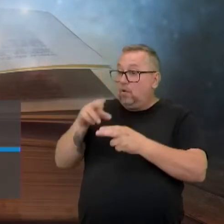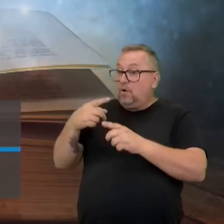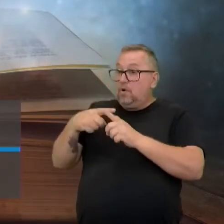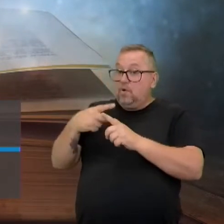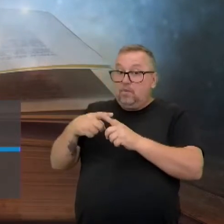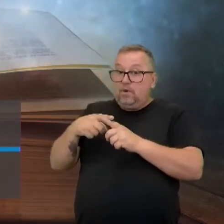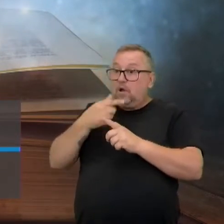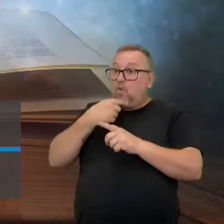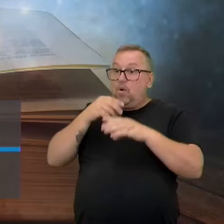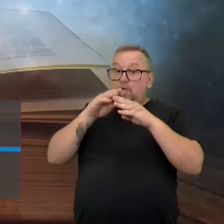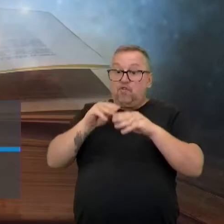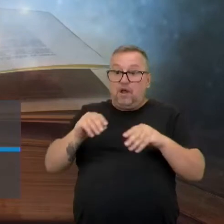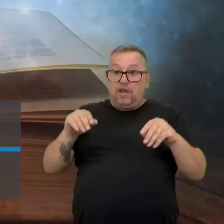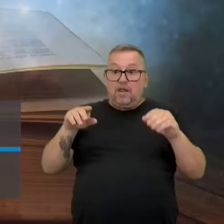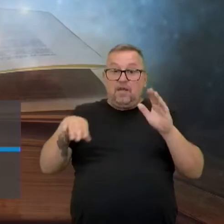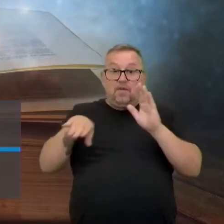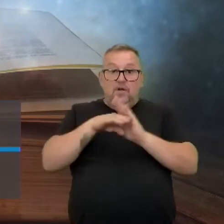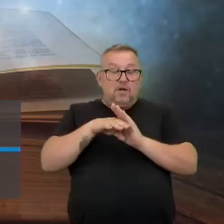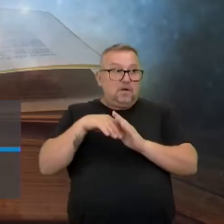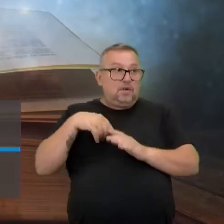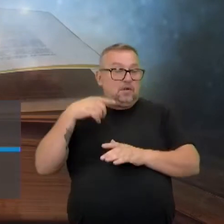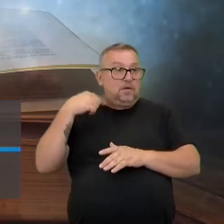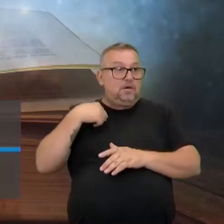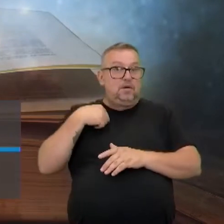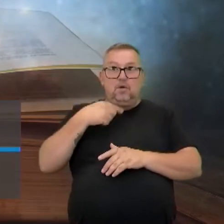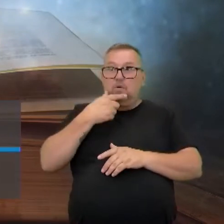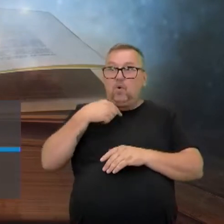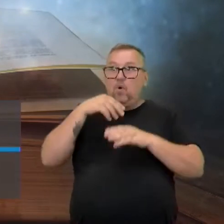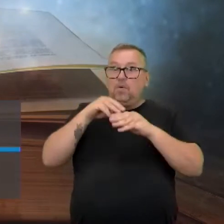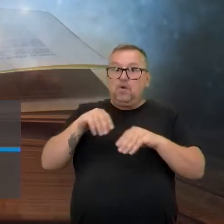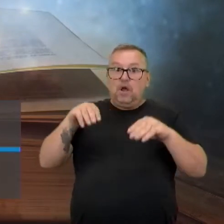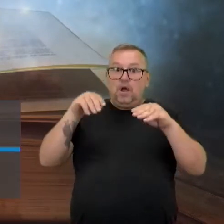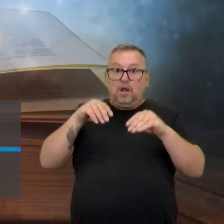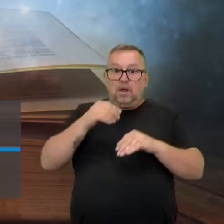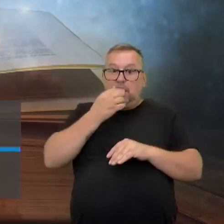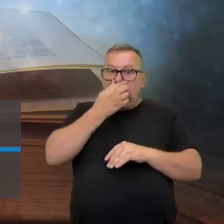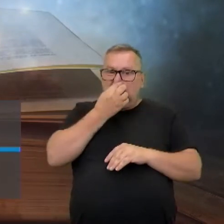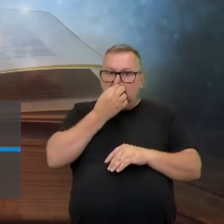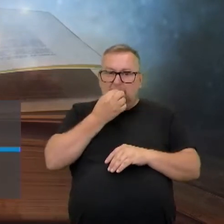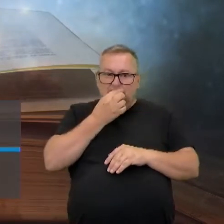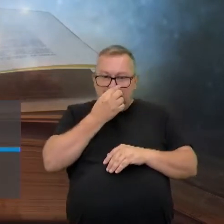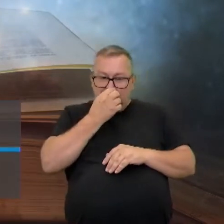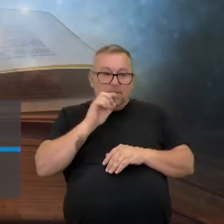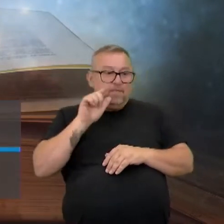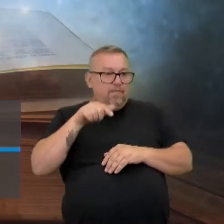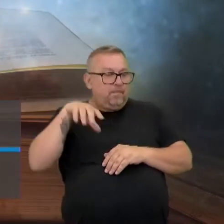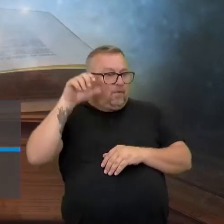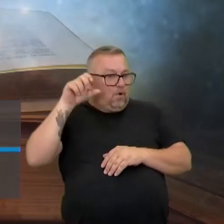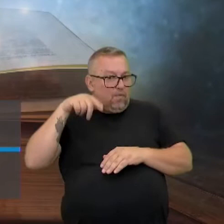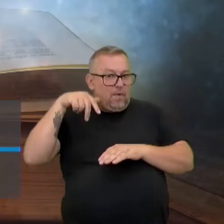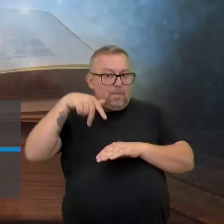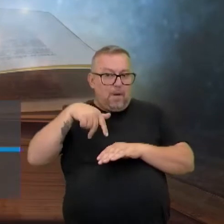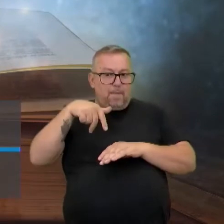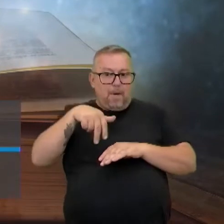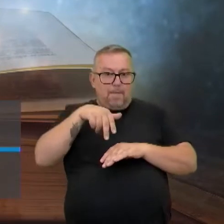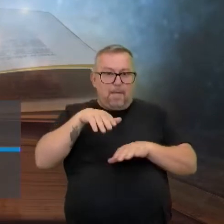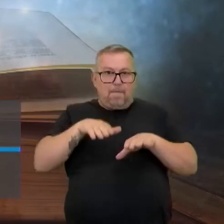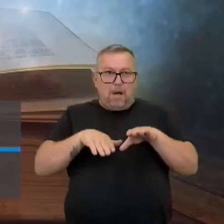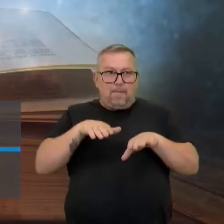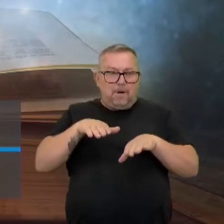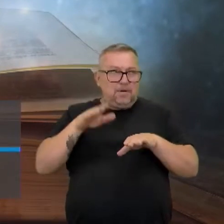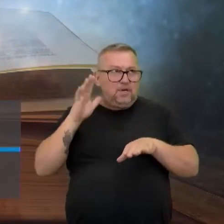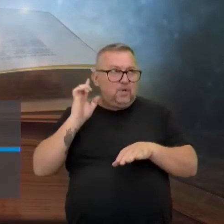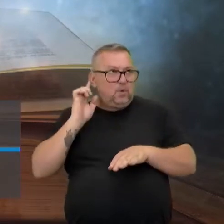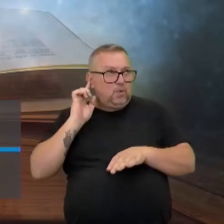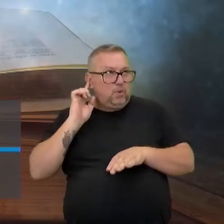Homem de Areia vai chegar. E ele ficava com aquela coisa: quem é esse Homem de Areia? E depois disso, ele ouvia passos na casa dele. E ele ficava com aquela coisa: